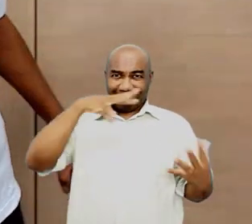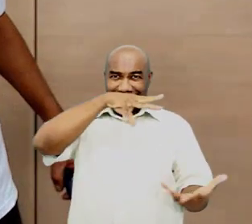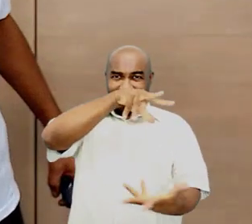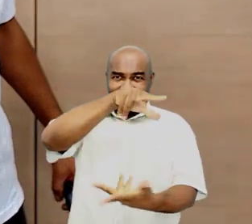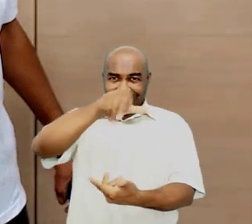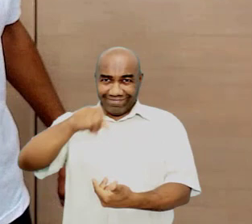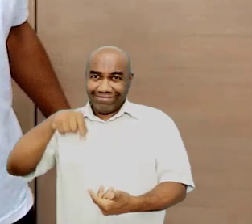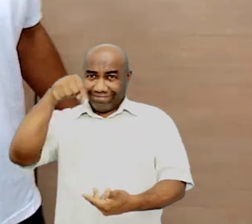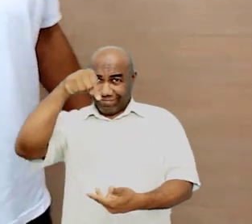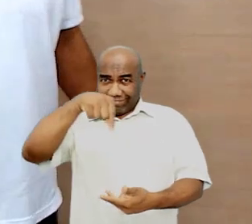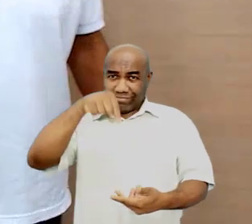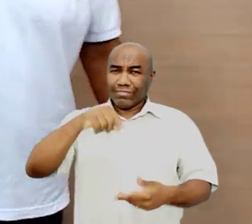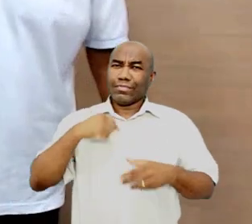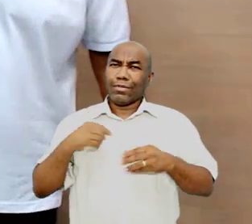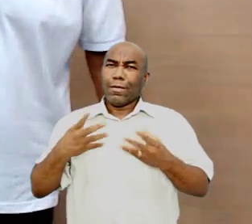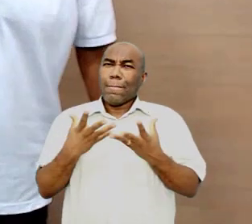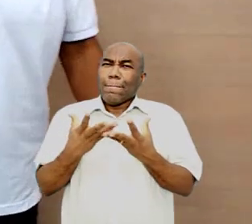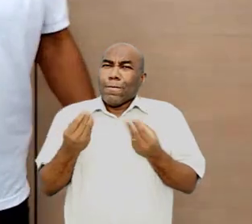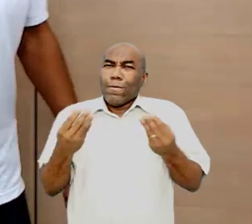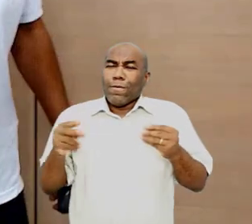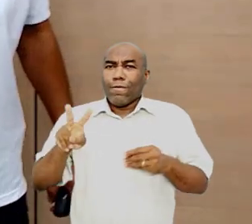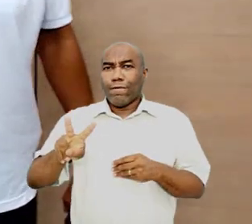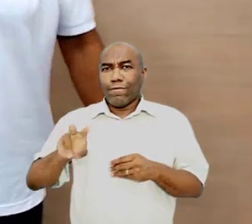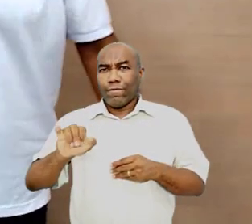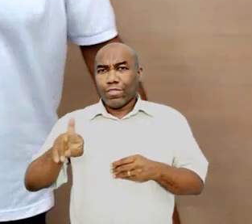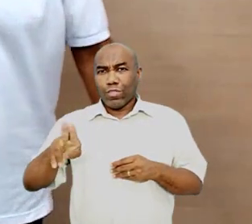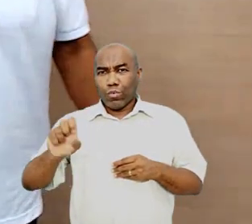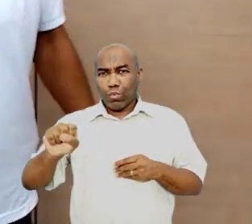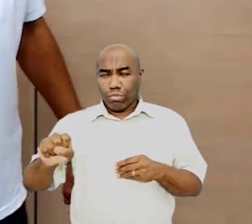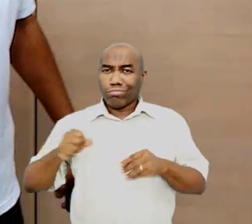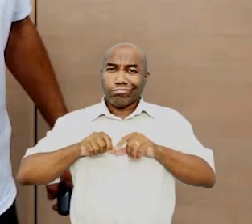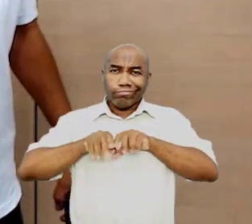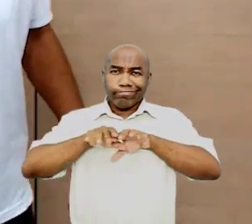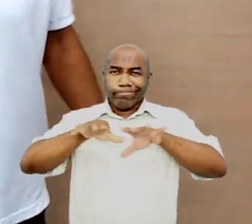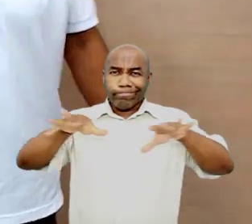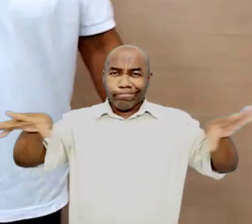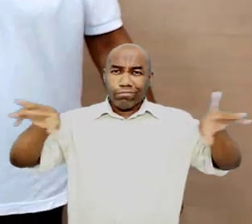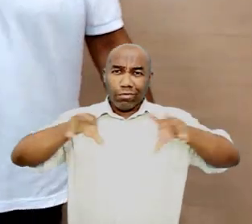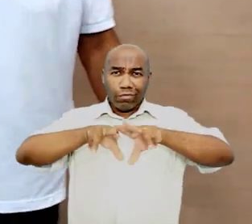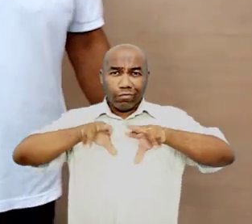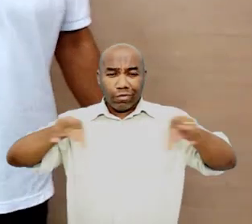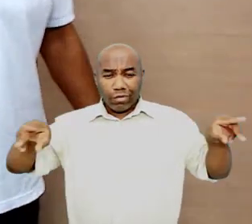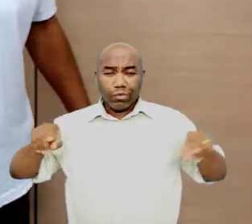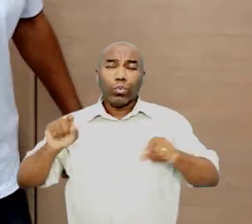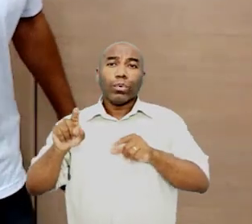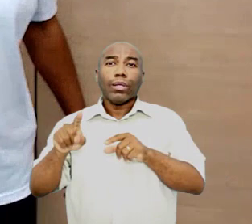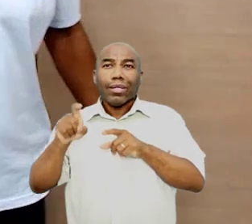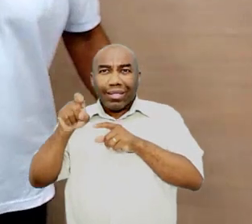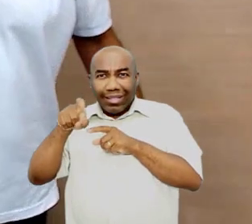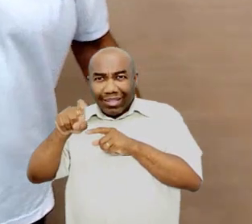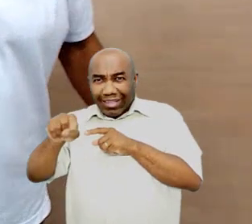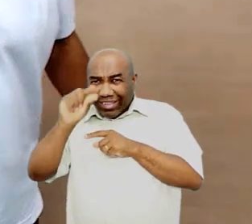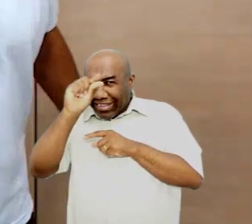função genética. Olha aí, comanda tudo, função genética, são os únicos,